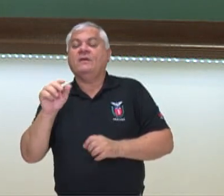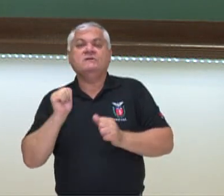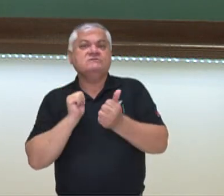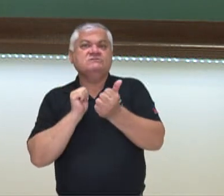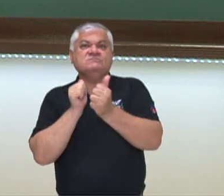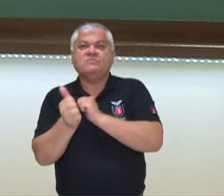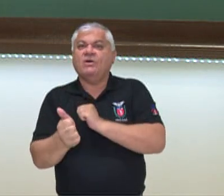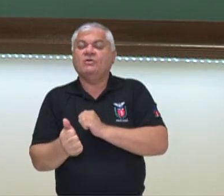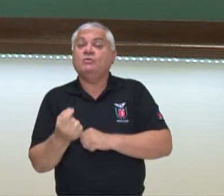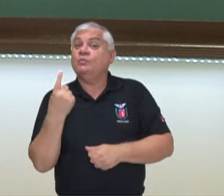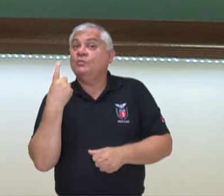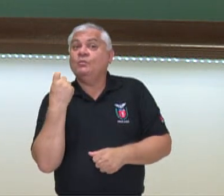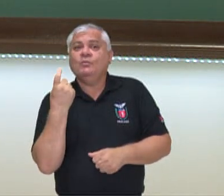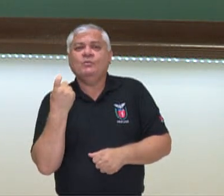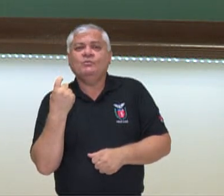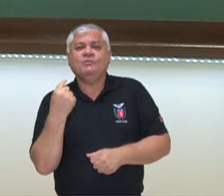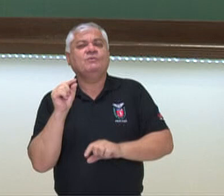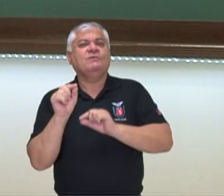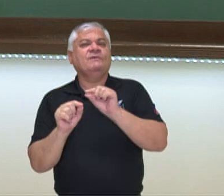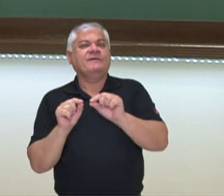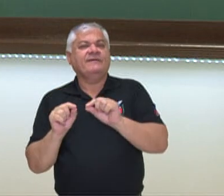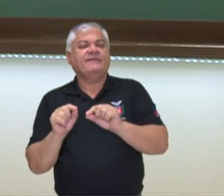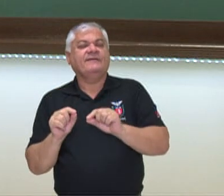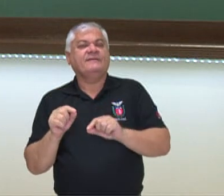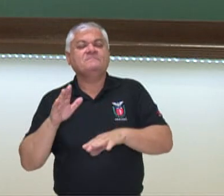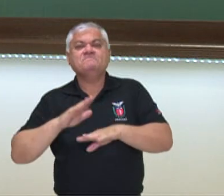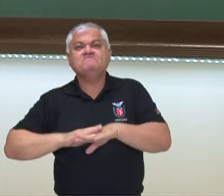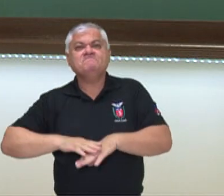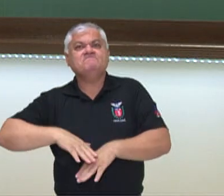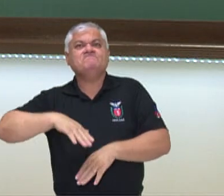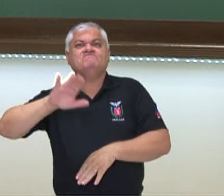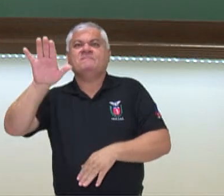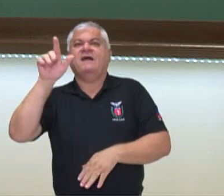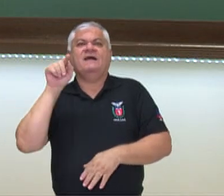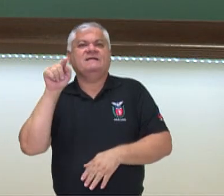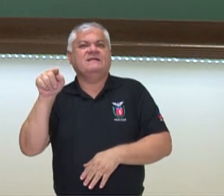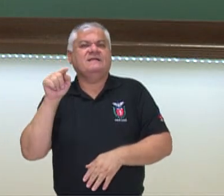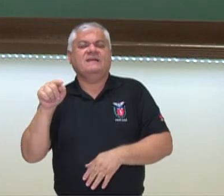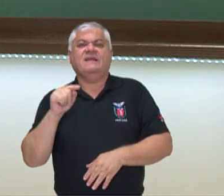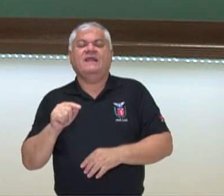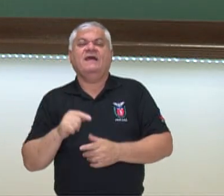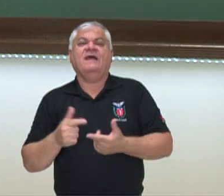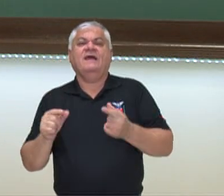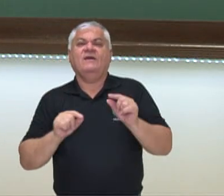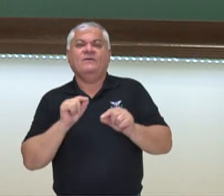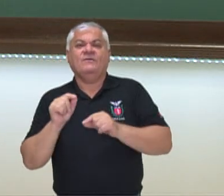como evento esportivo único, mais envolve